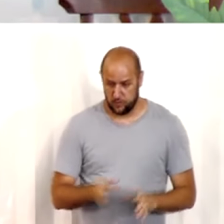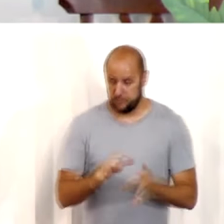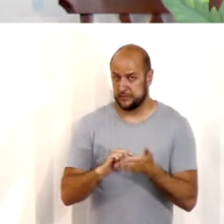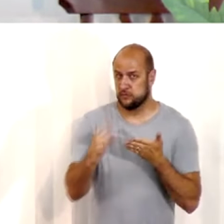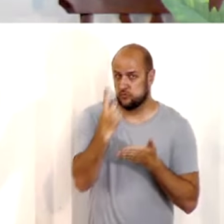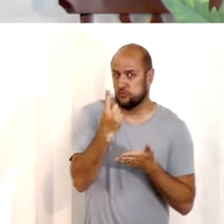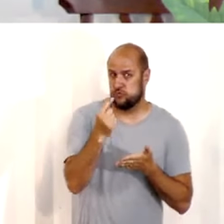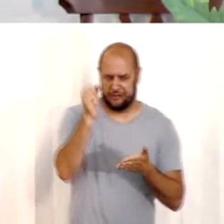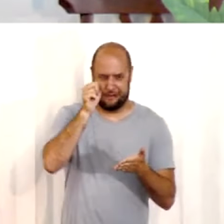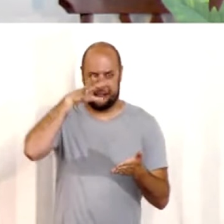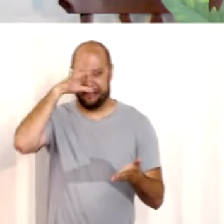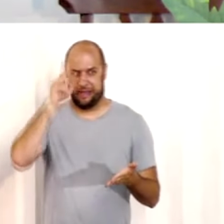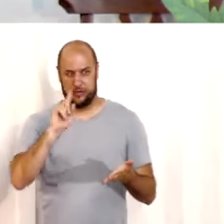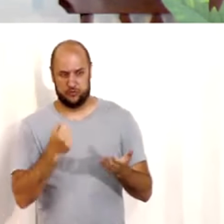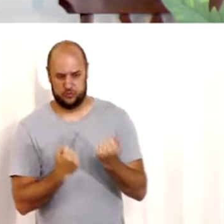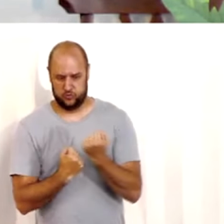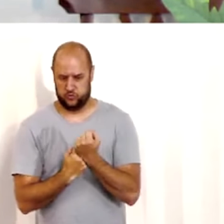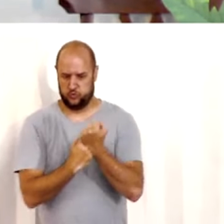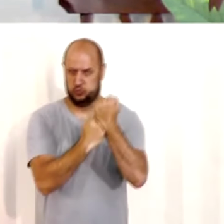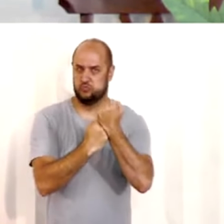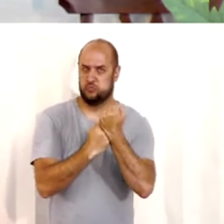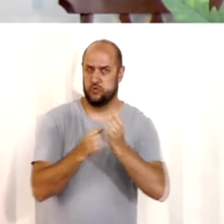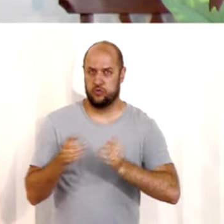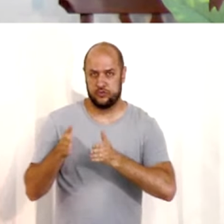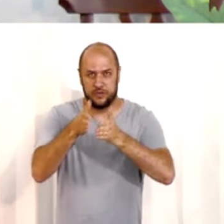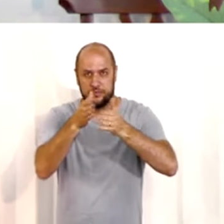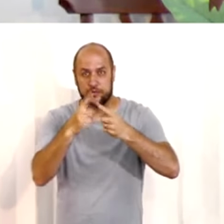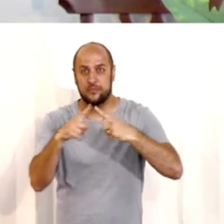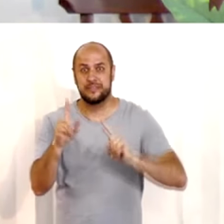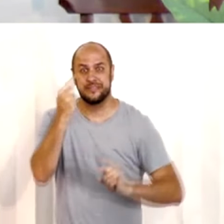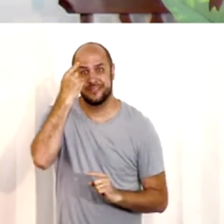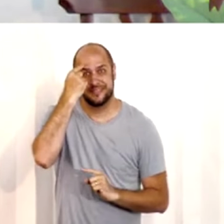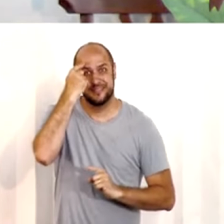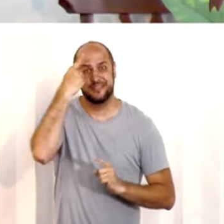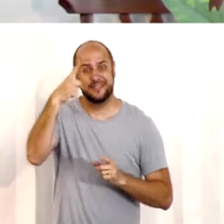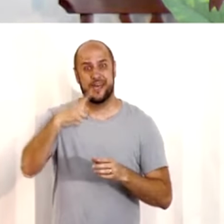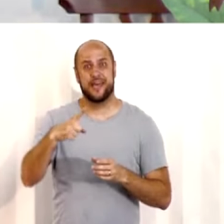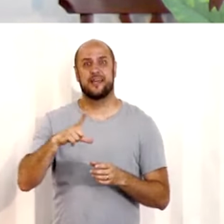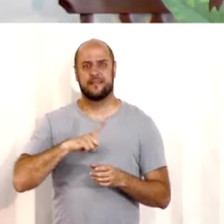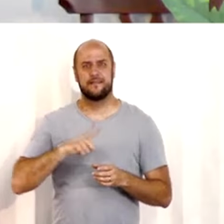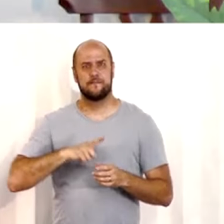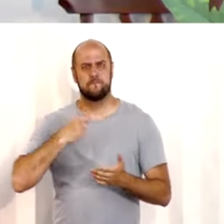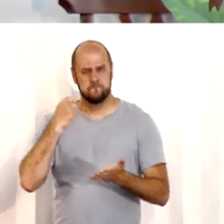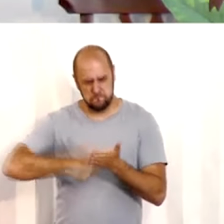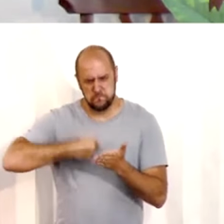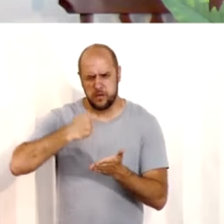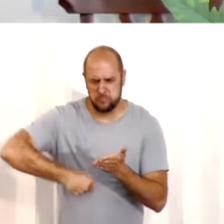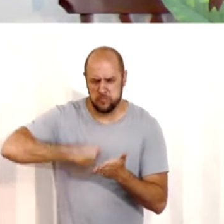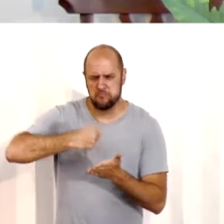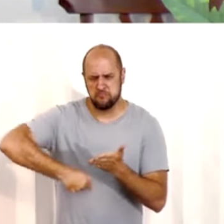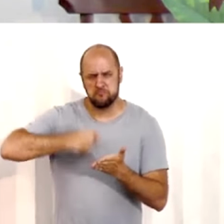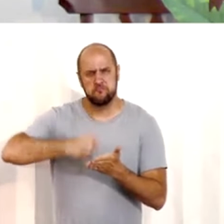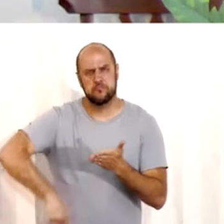clara assim, suporte a carreira, mas ela está com a ideia da perseverança.